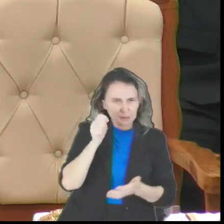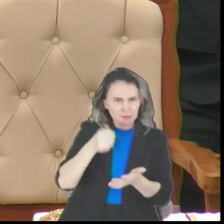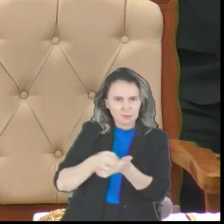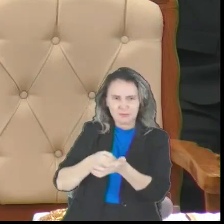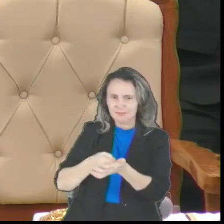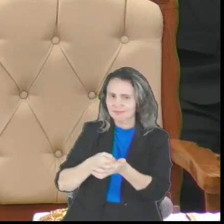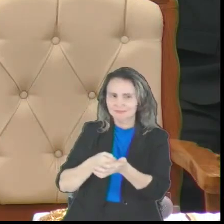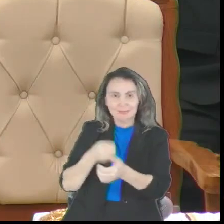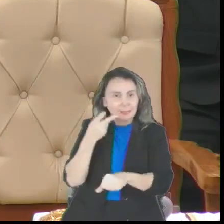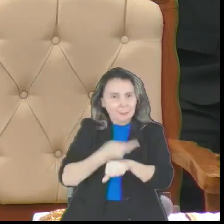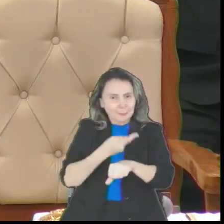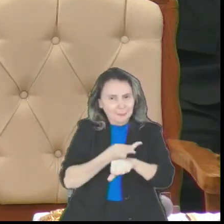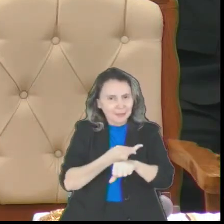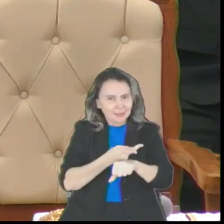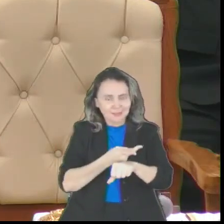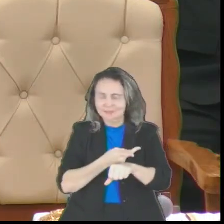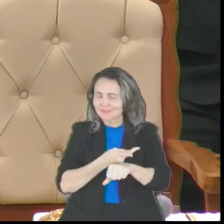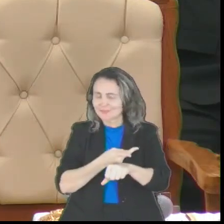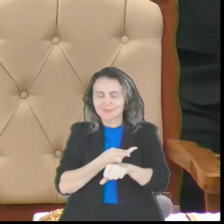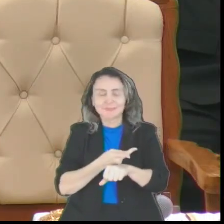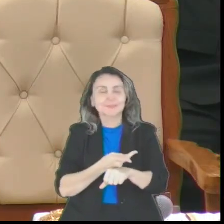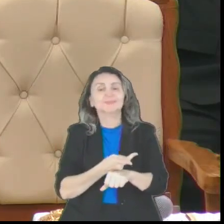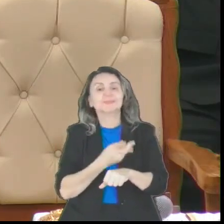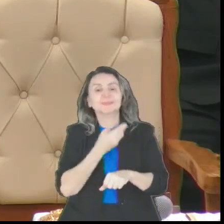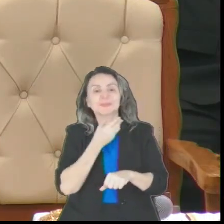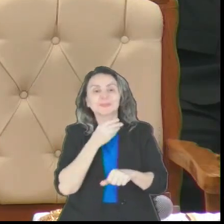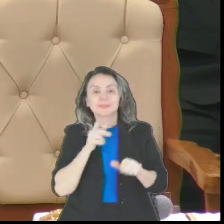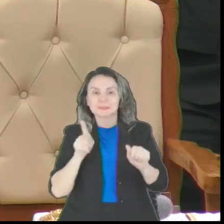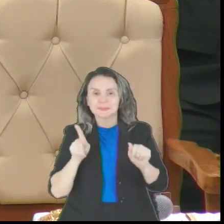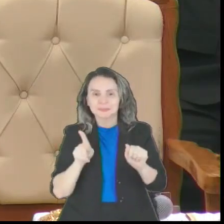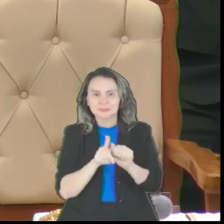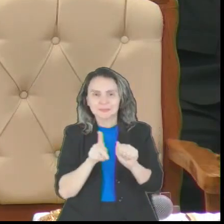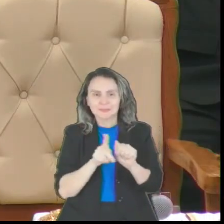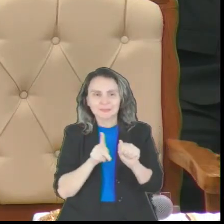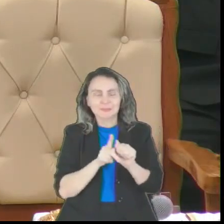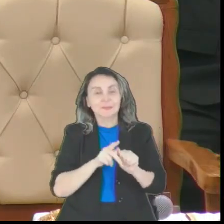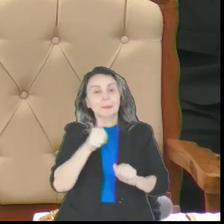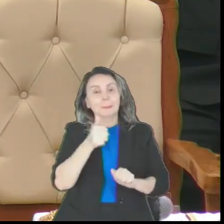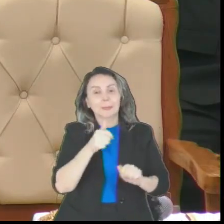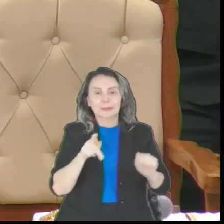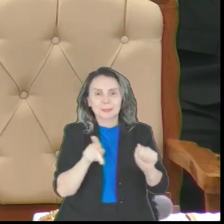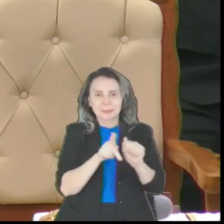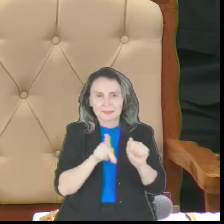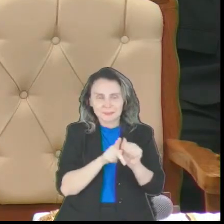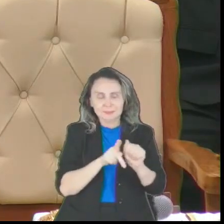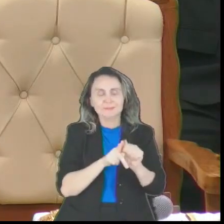E é o nosso irmão Pedro, na primeira epístola, capítulo 1, versículo 19, 18 e